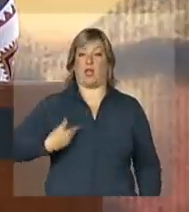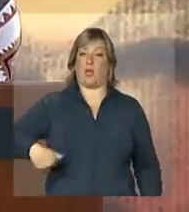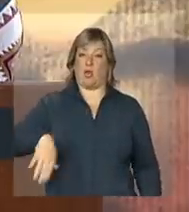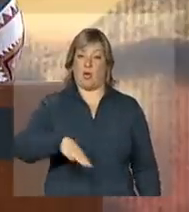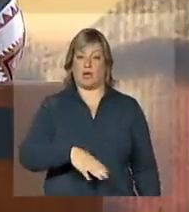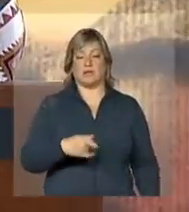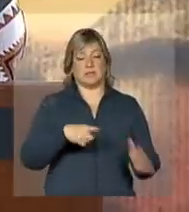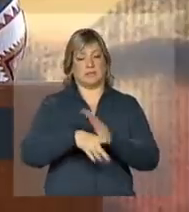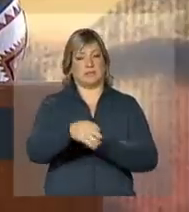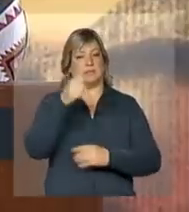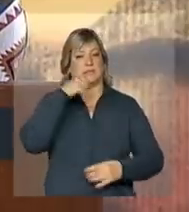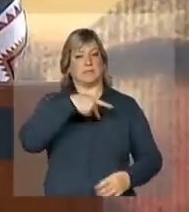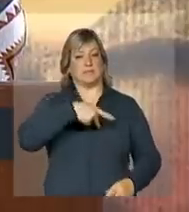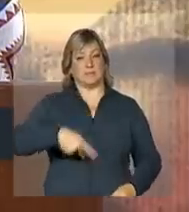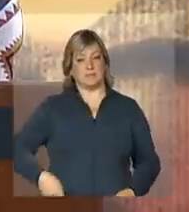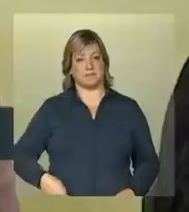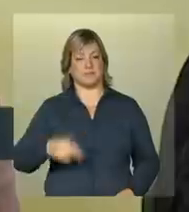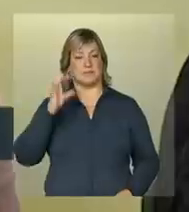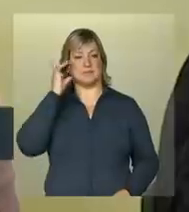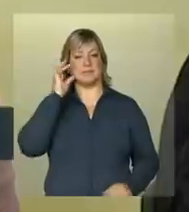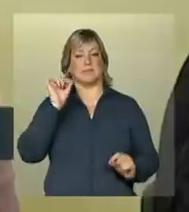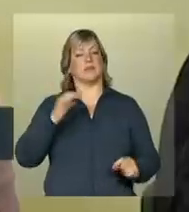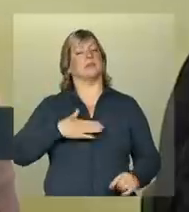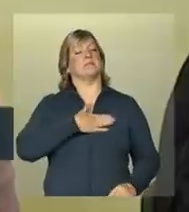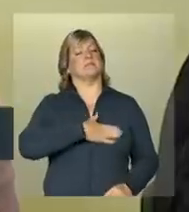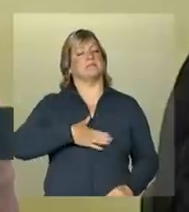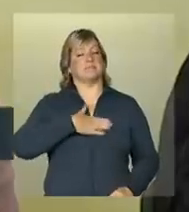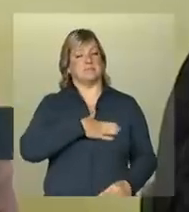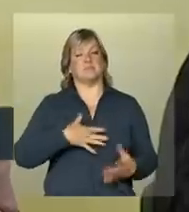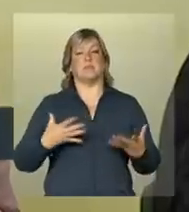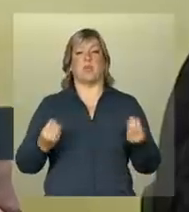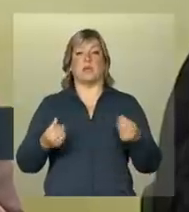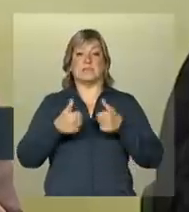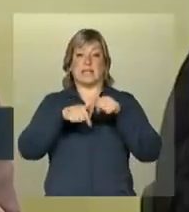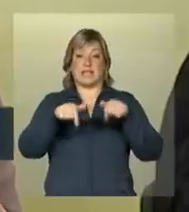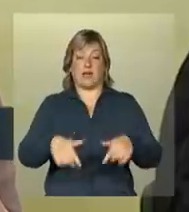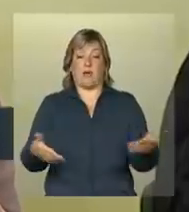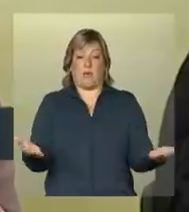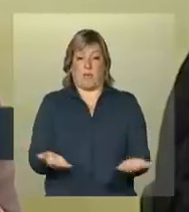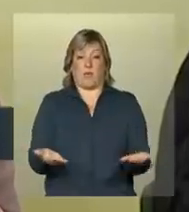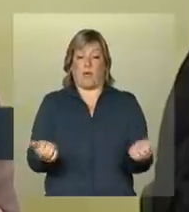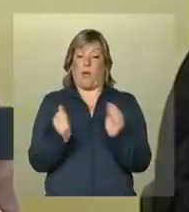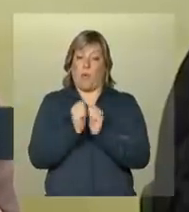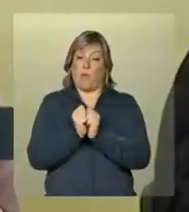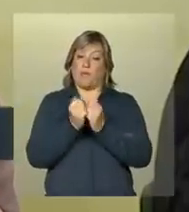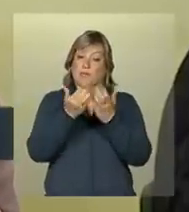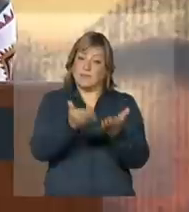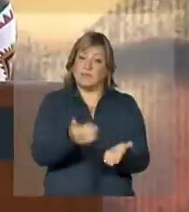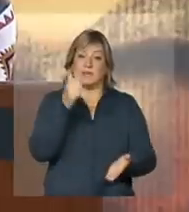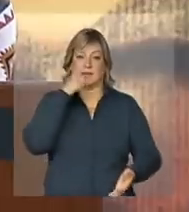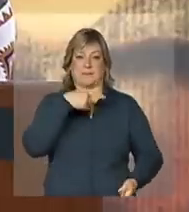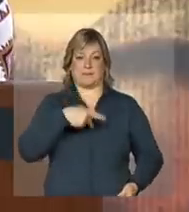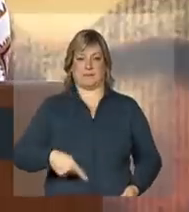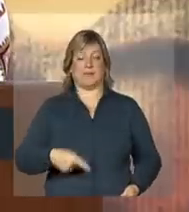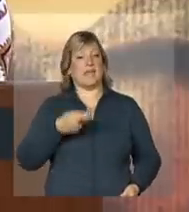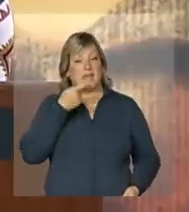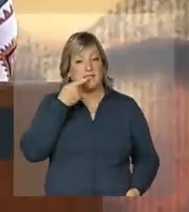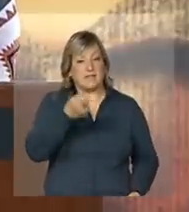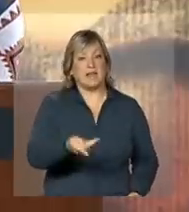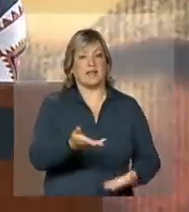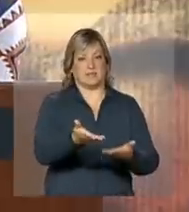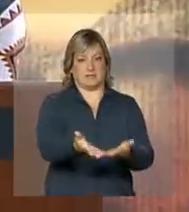senhora presidenta é um prazer estar aqui nesse momento com a senhora e